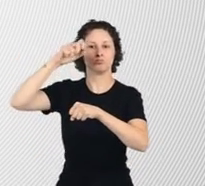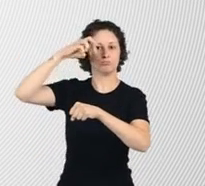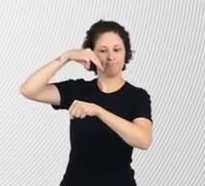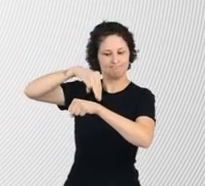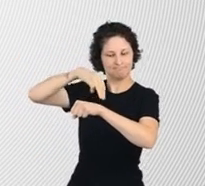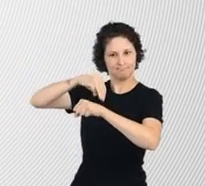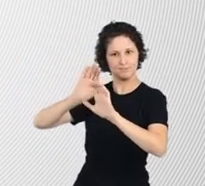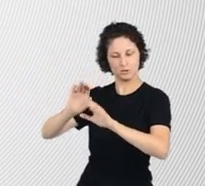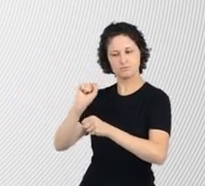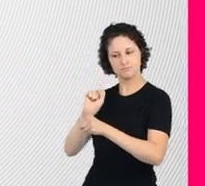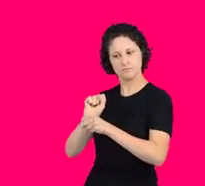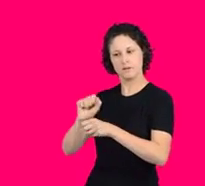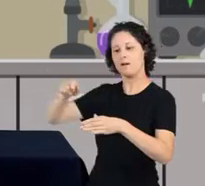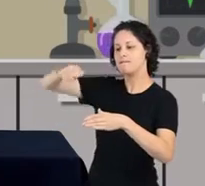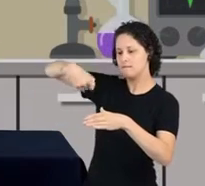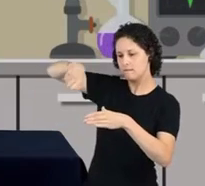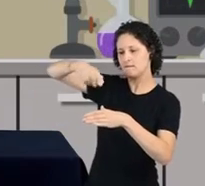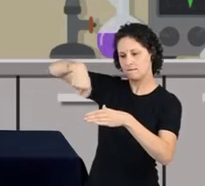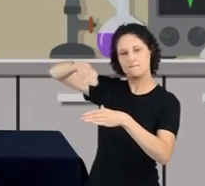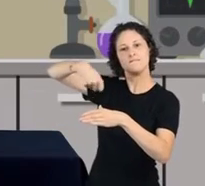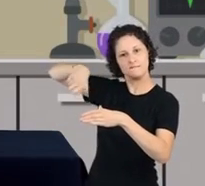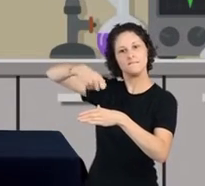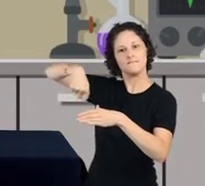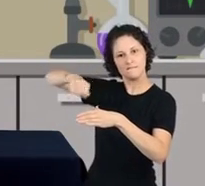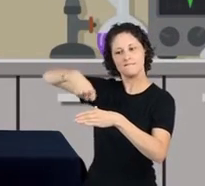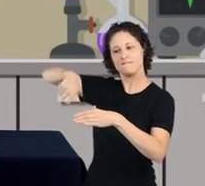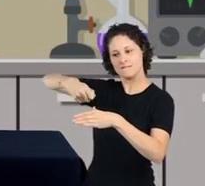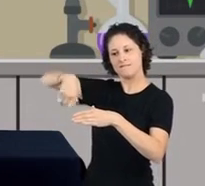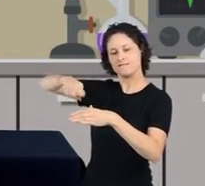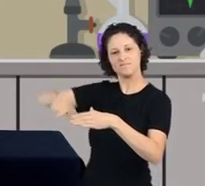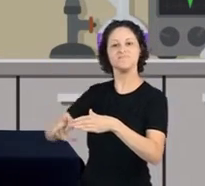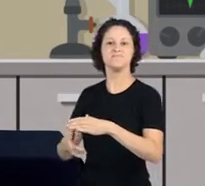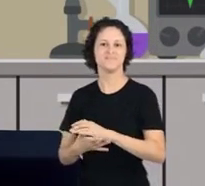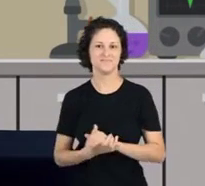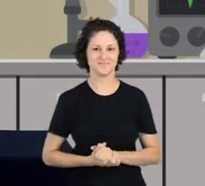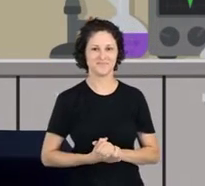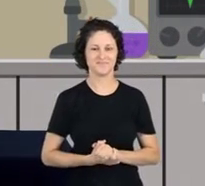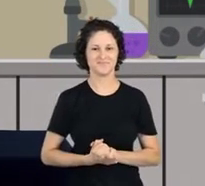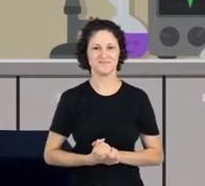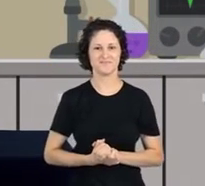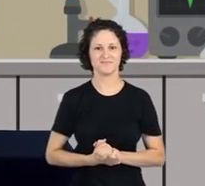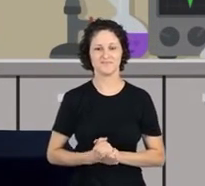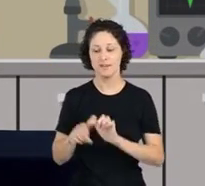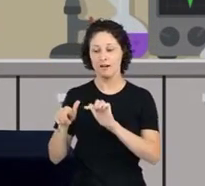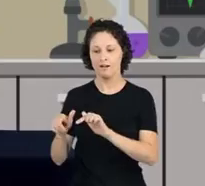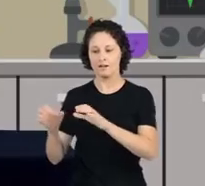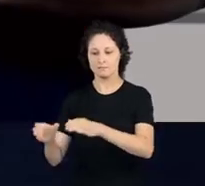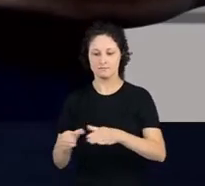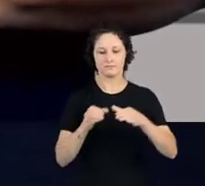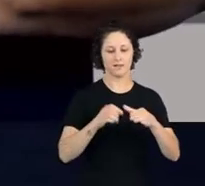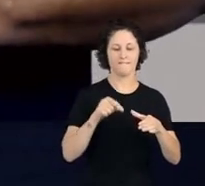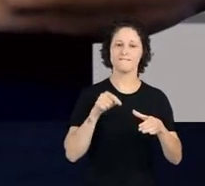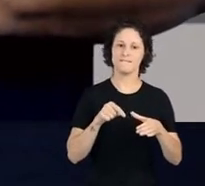vai acontecer? Depois de aproximadamente 5 minutos na frigideira, a nossa mistura fica com esse